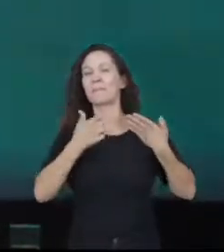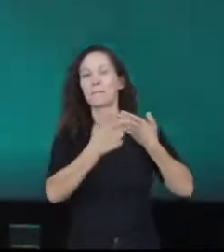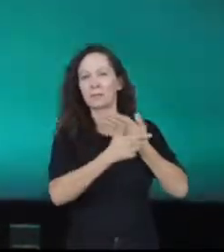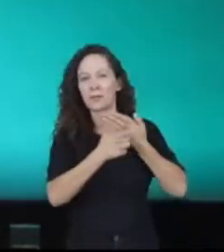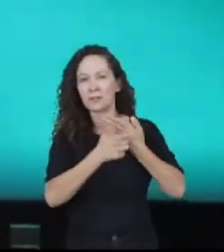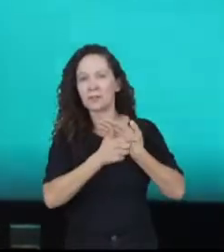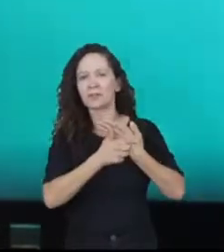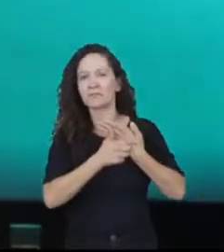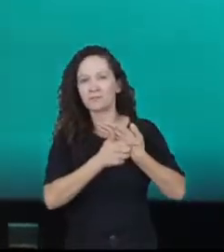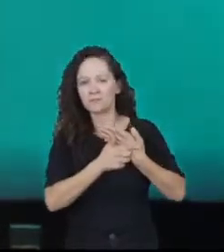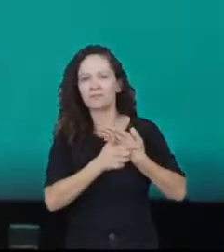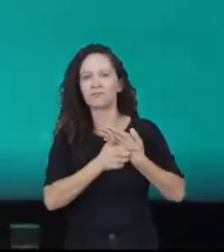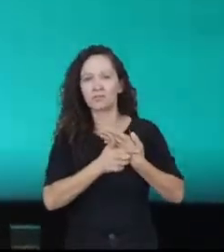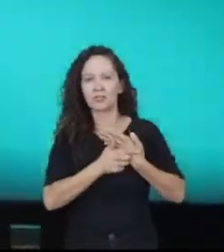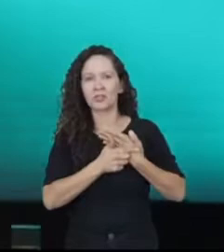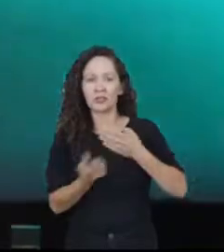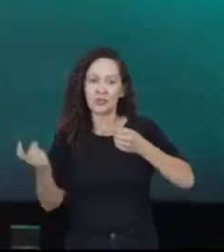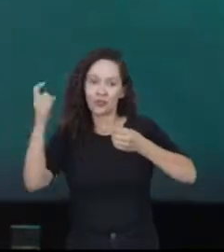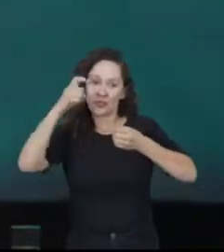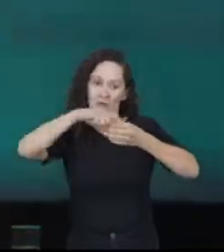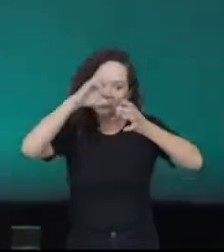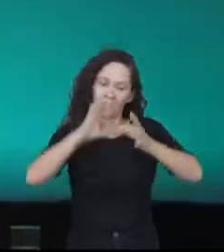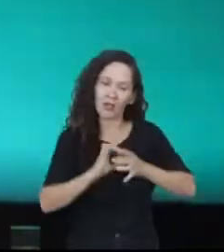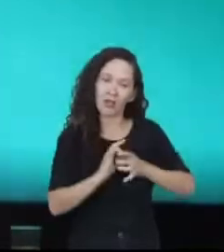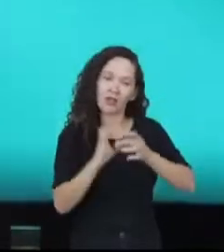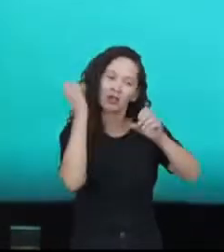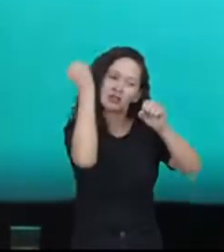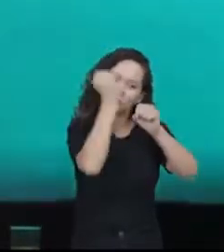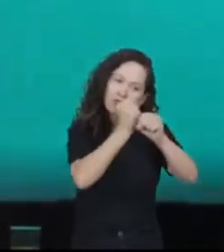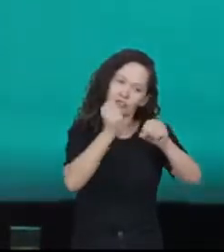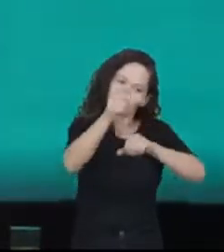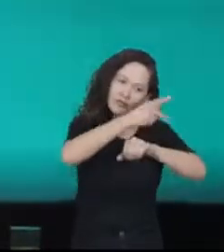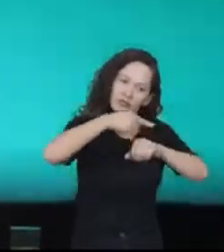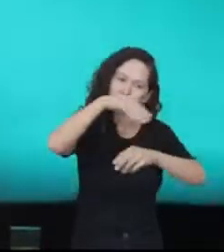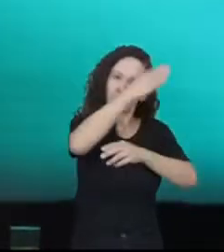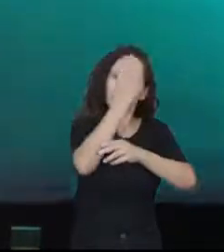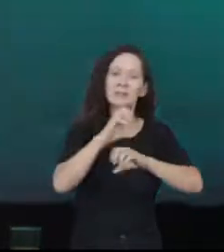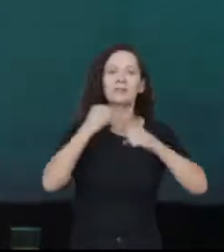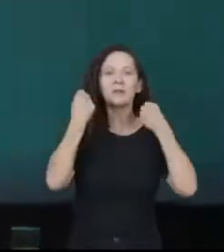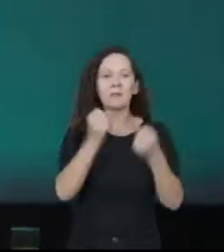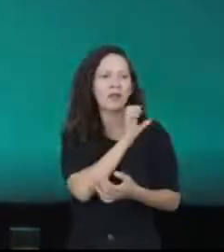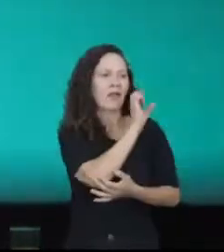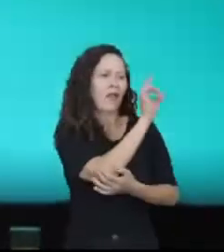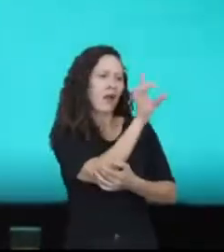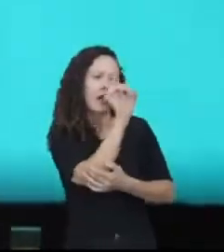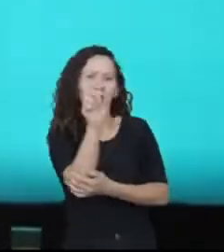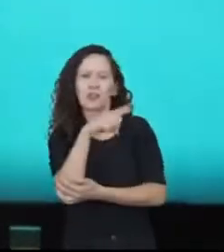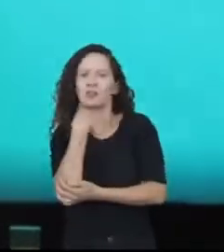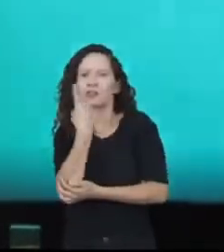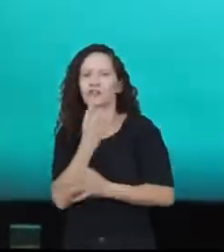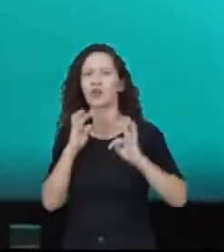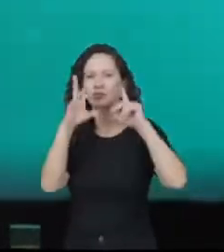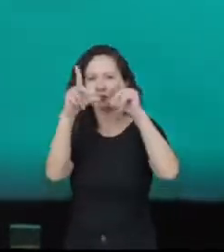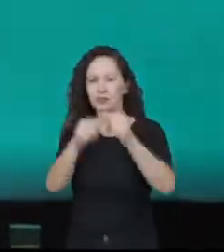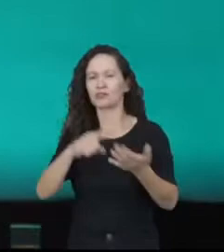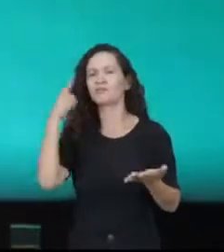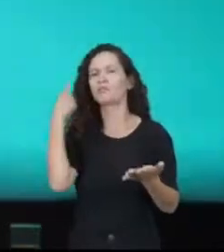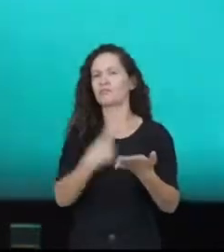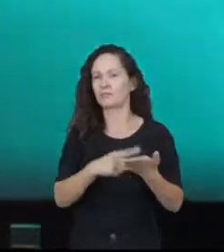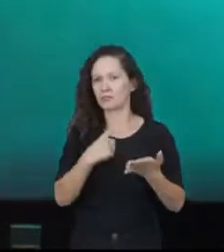a democracia e reconstruir o Brasil exigirá de cada um de nós um compromisso de tempo